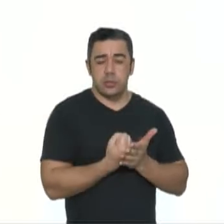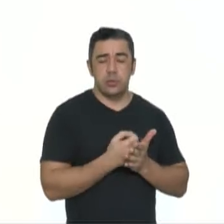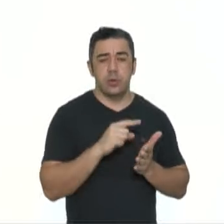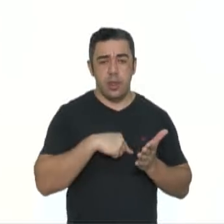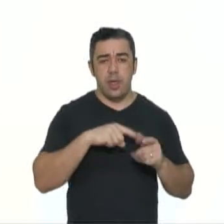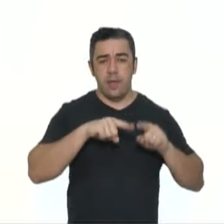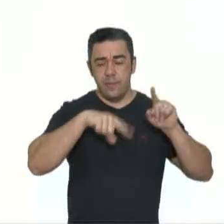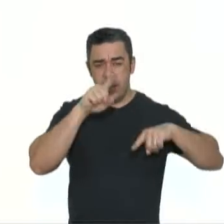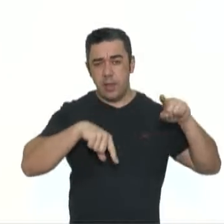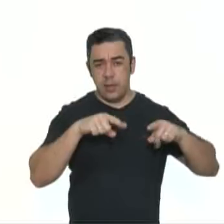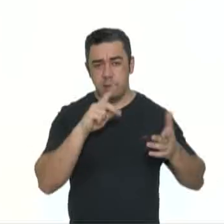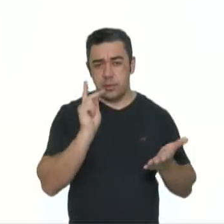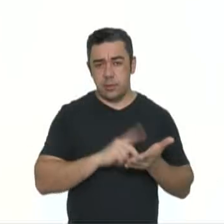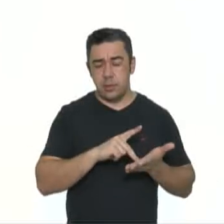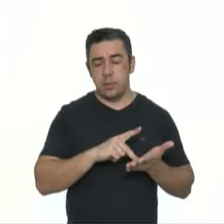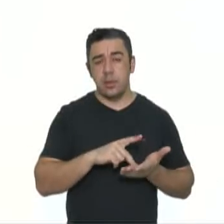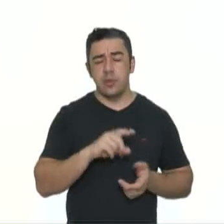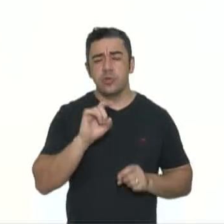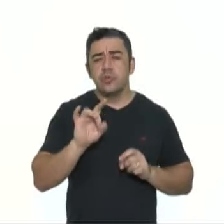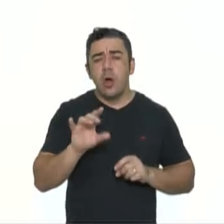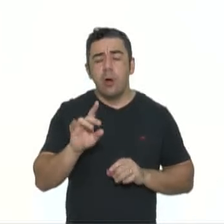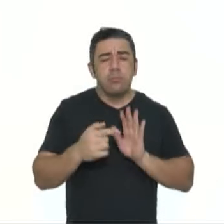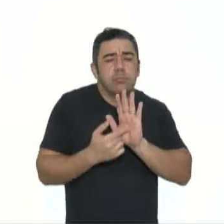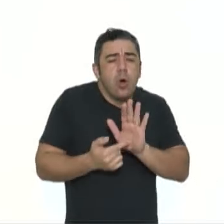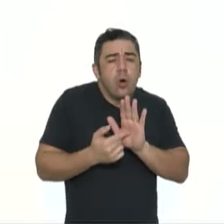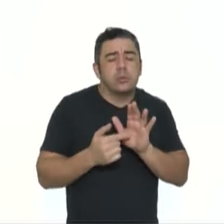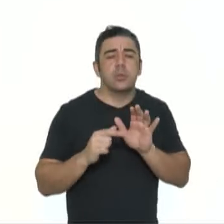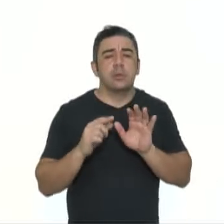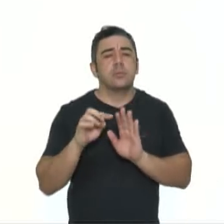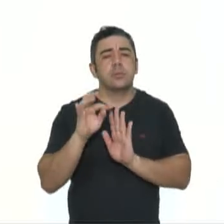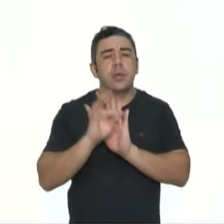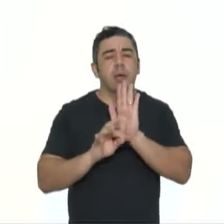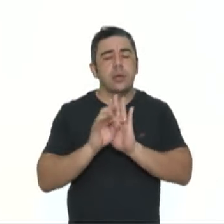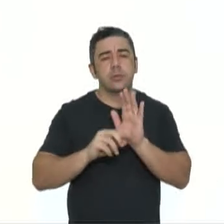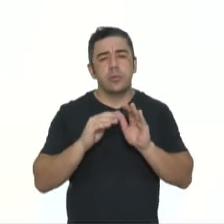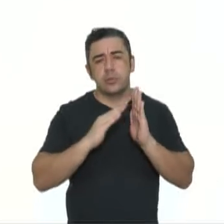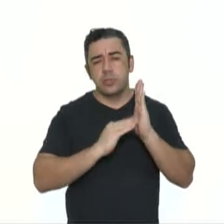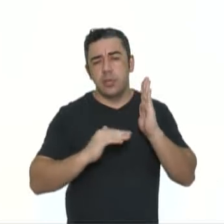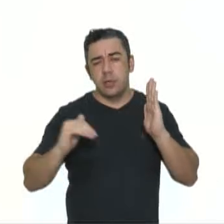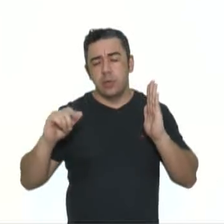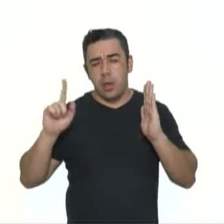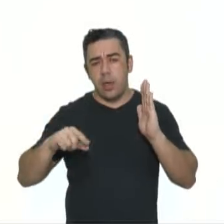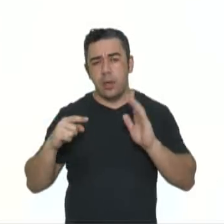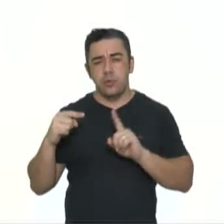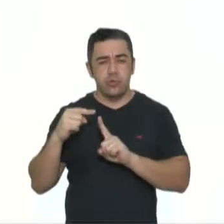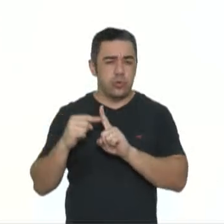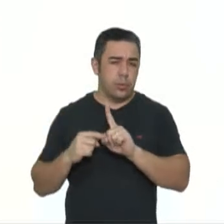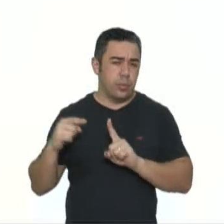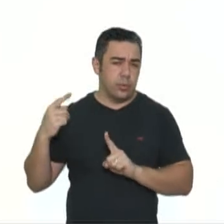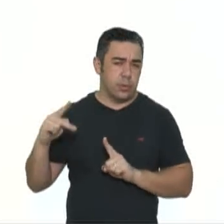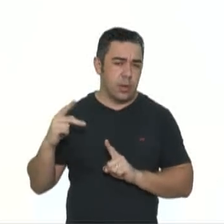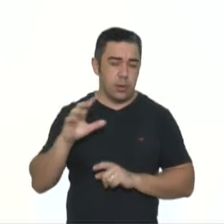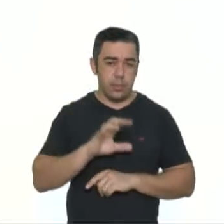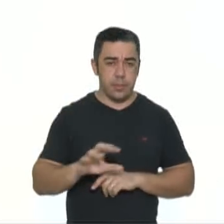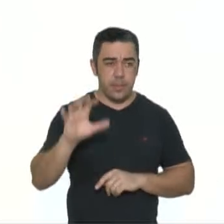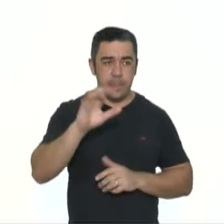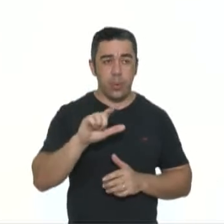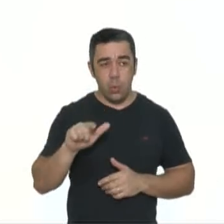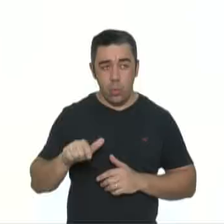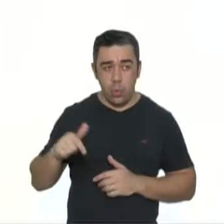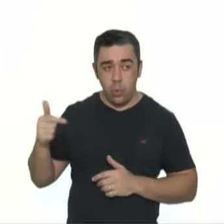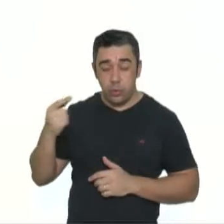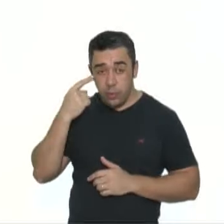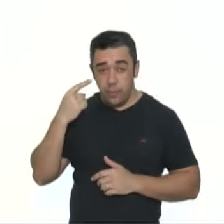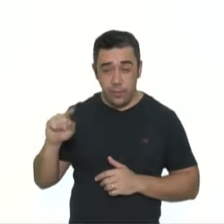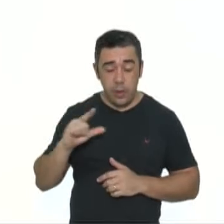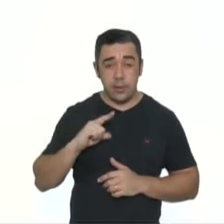essas variedades, mas somente pincelam o texto com vocabulário e construções típicas de suas regiões. Bagno tem uma outra visão